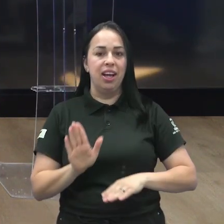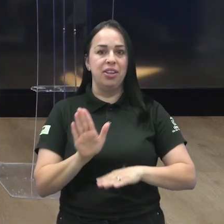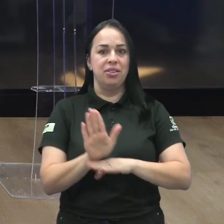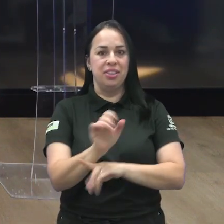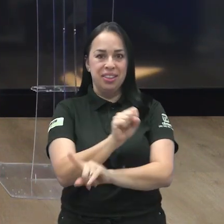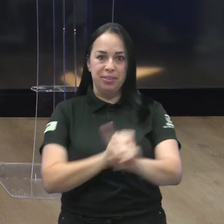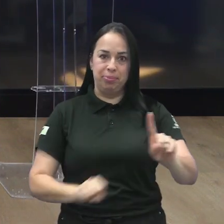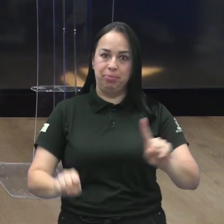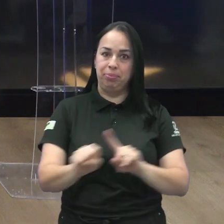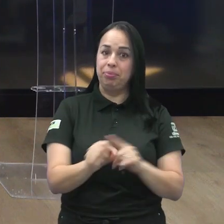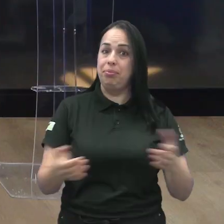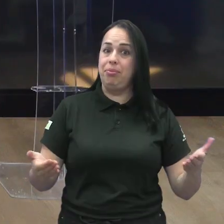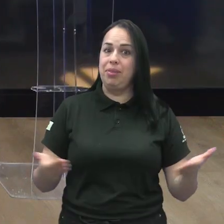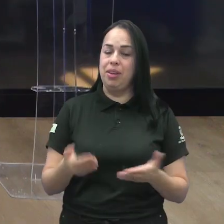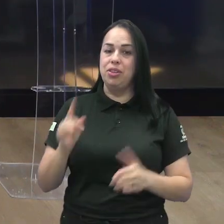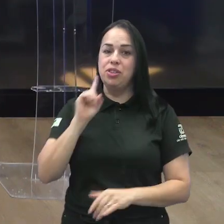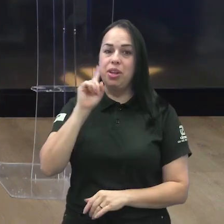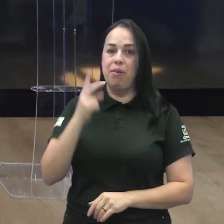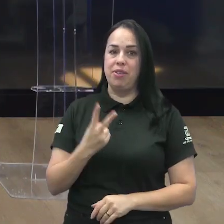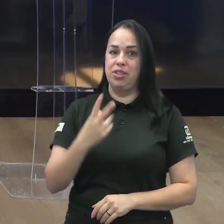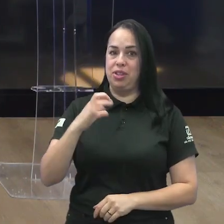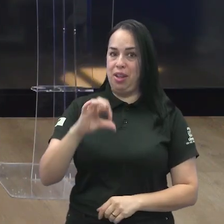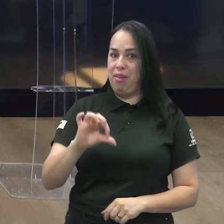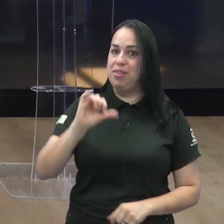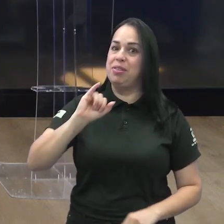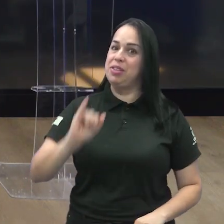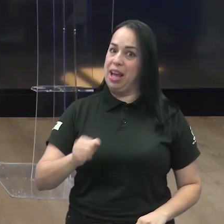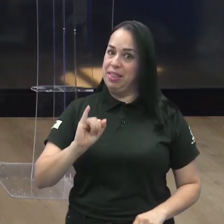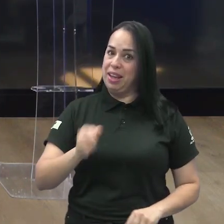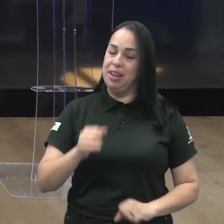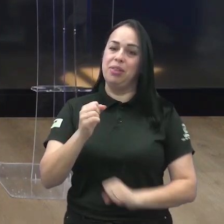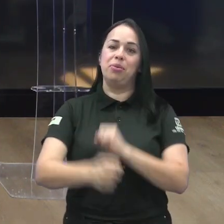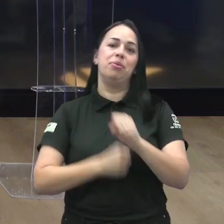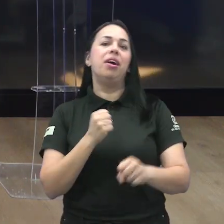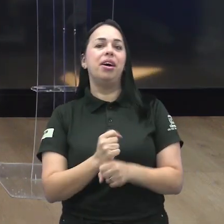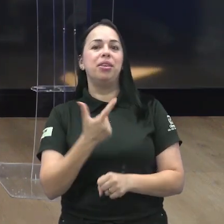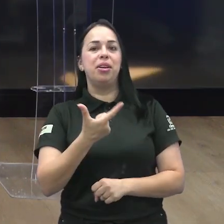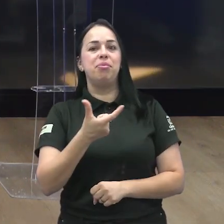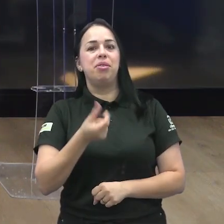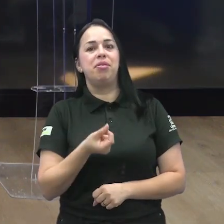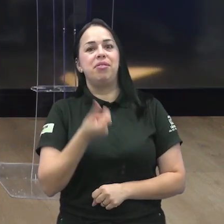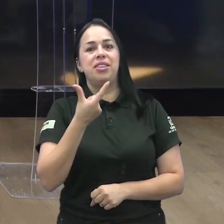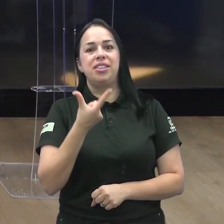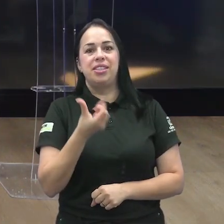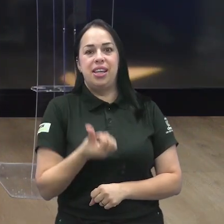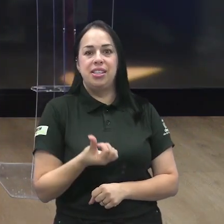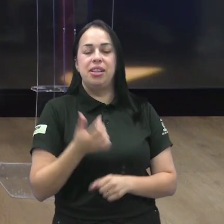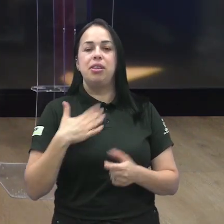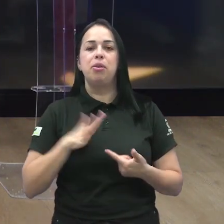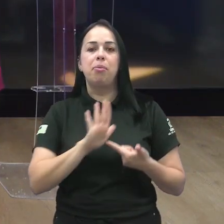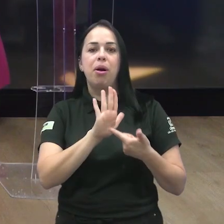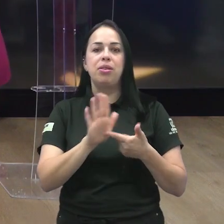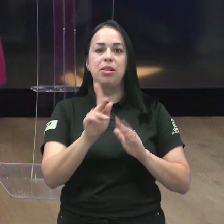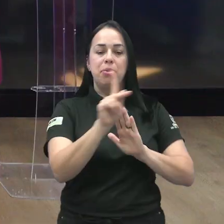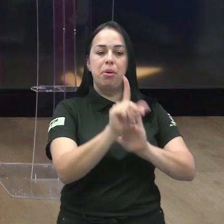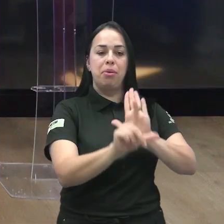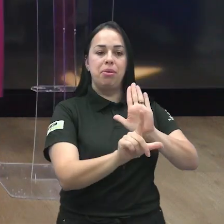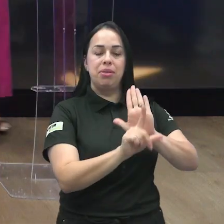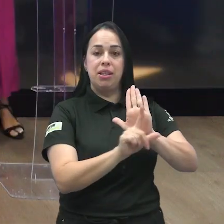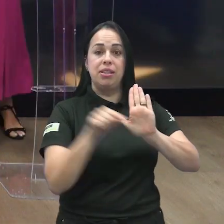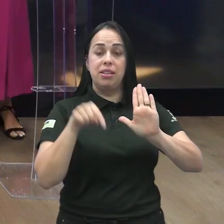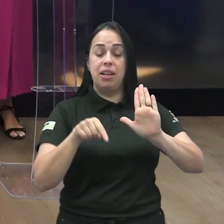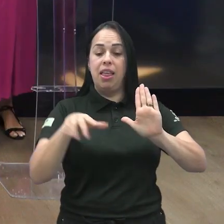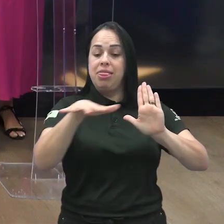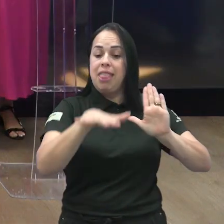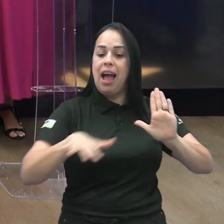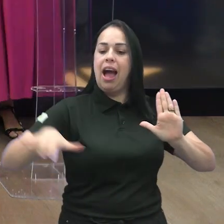serviço. Na edição desta quinta-feira, 29 de janeiro de 2026, te mostramos um projeto de lei que promove